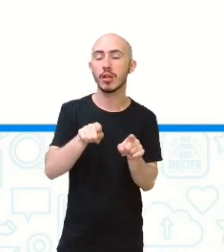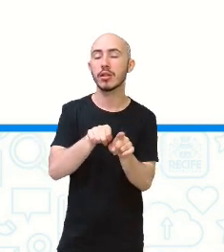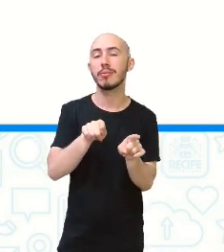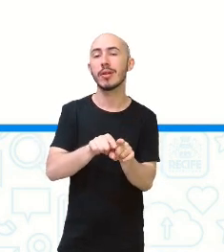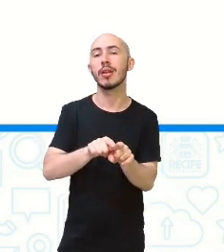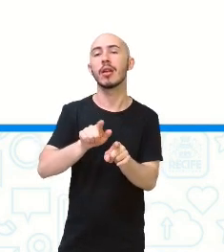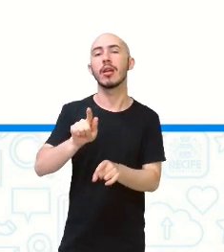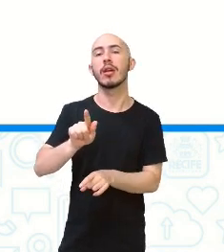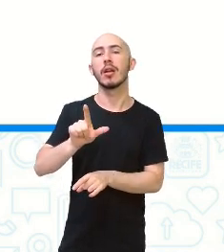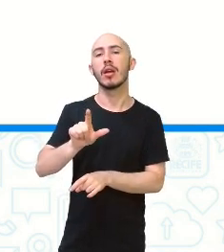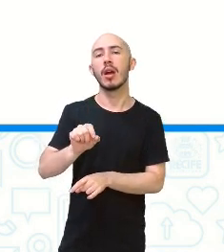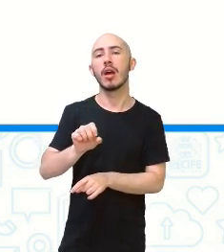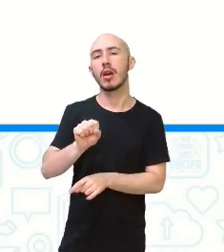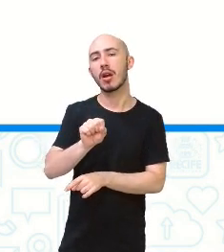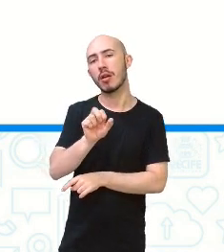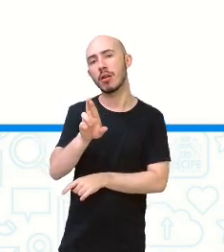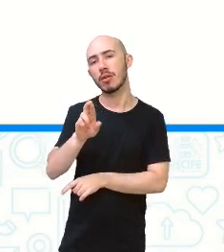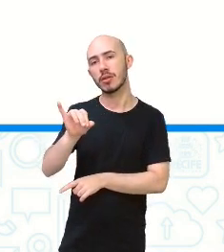glossários e